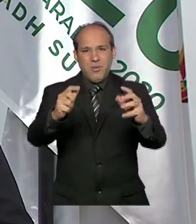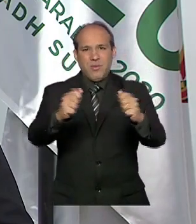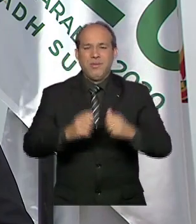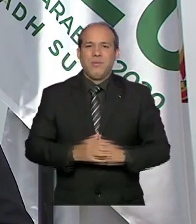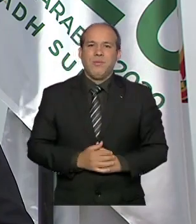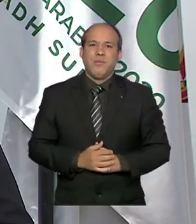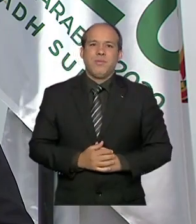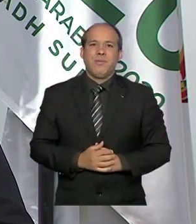todos